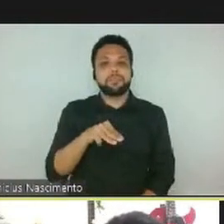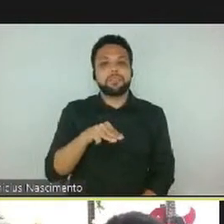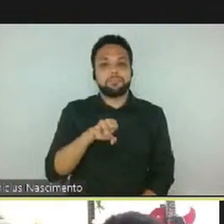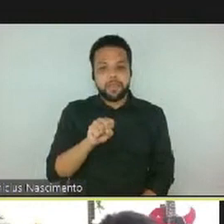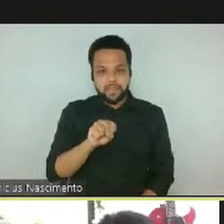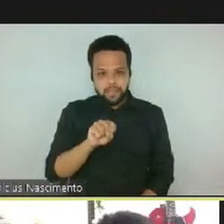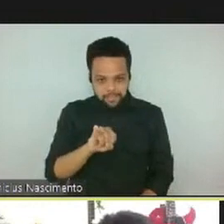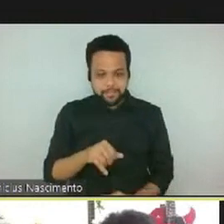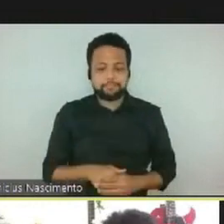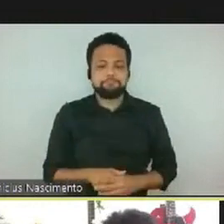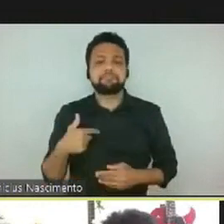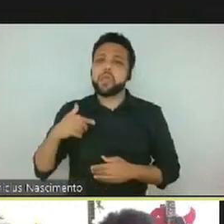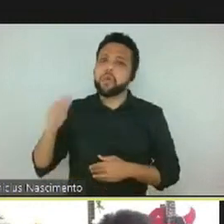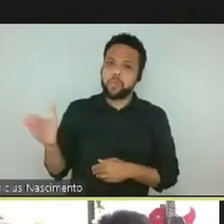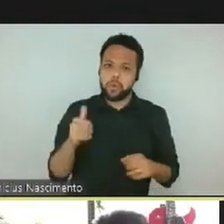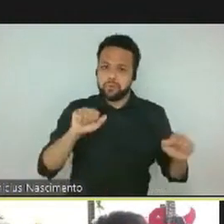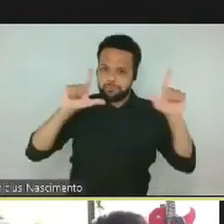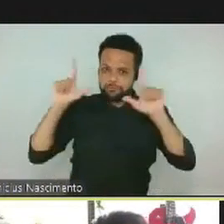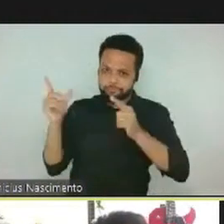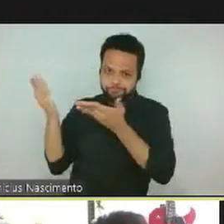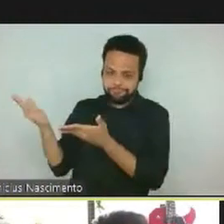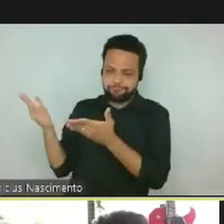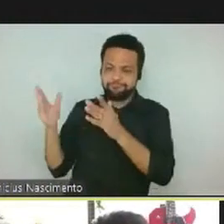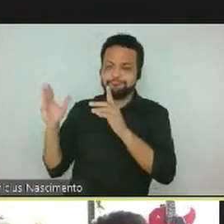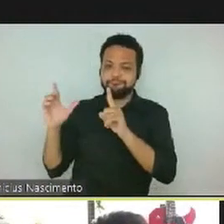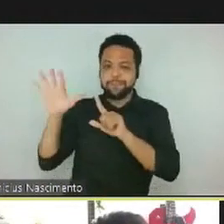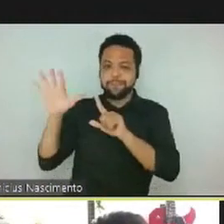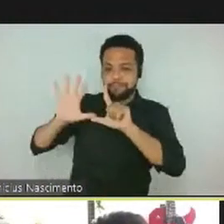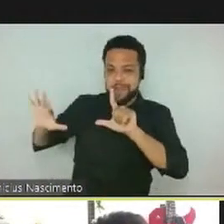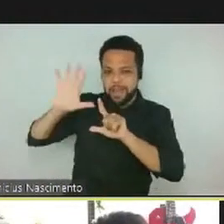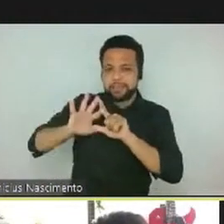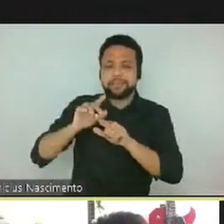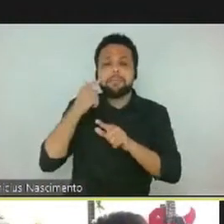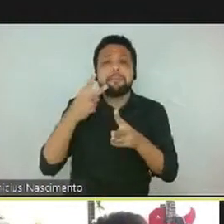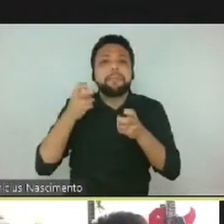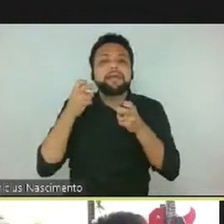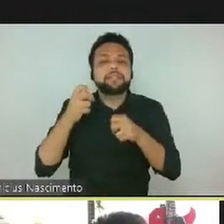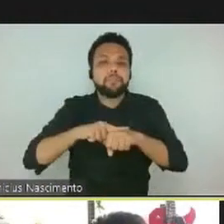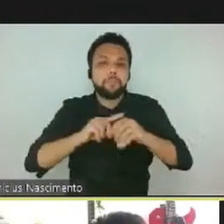ver, em diferentes momentos, como